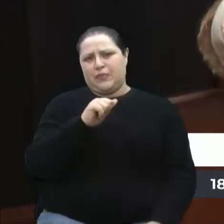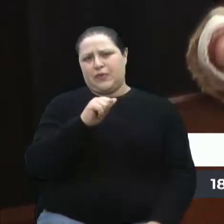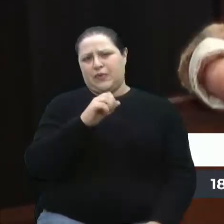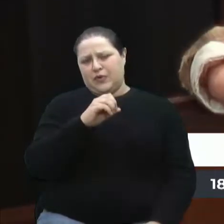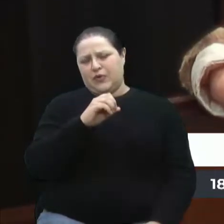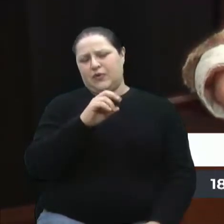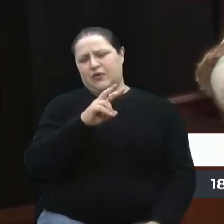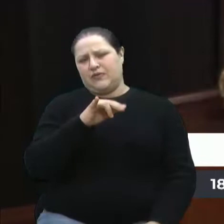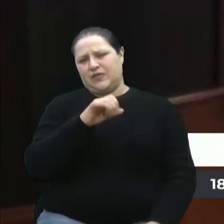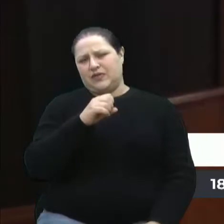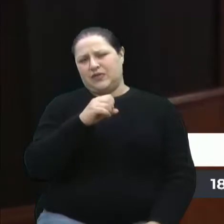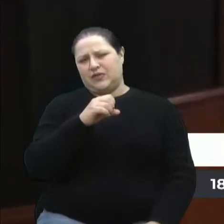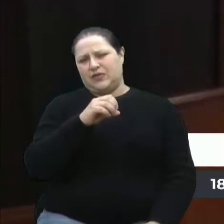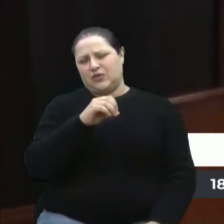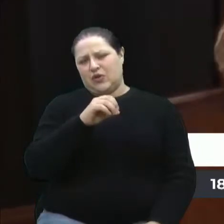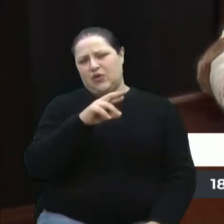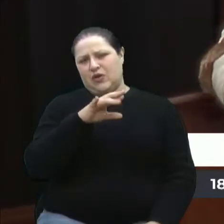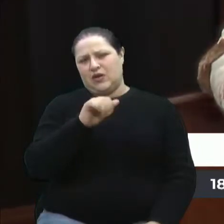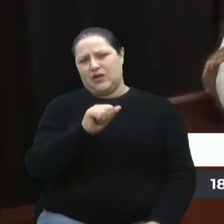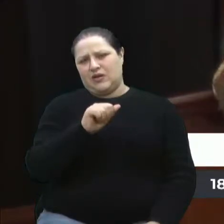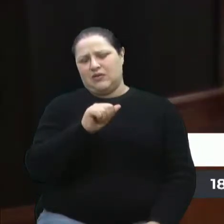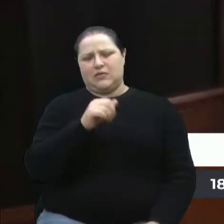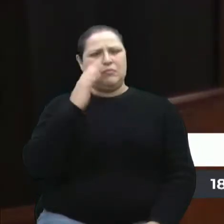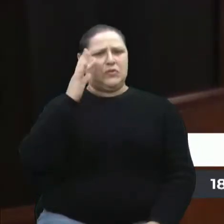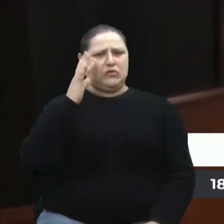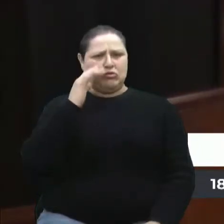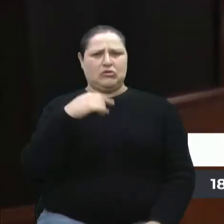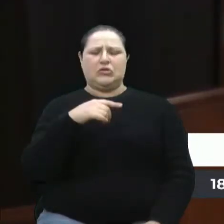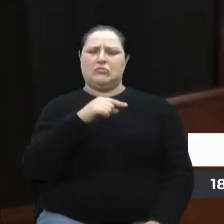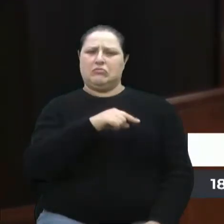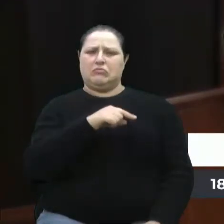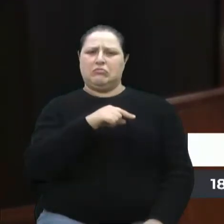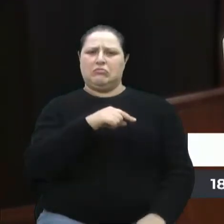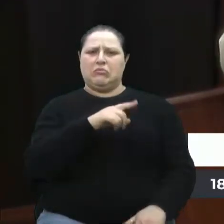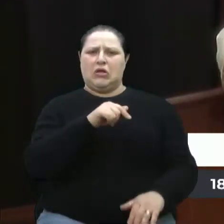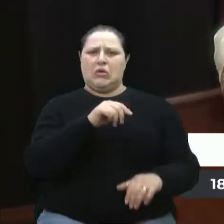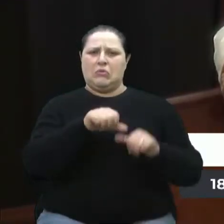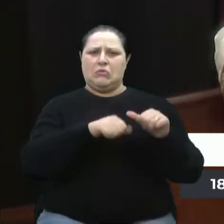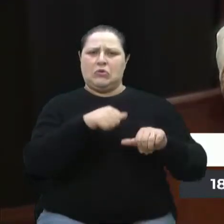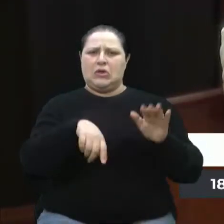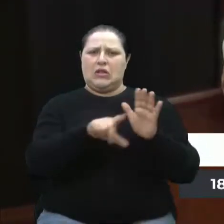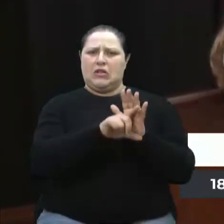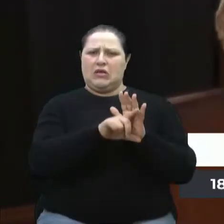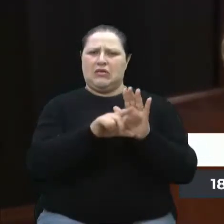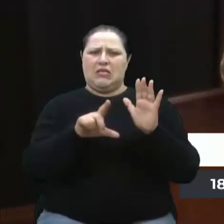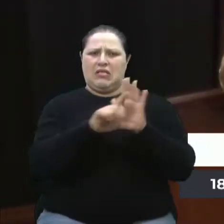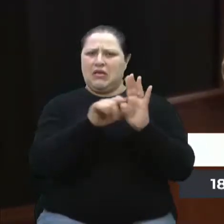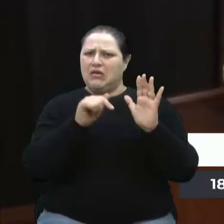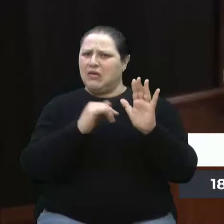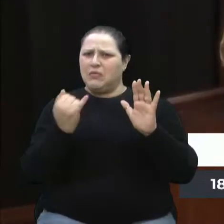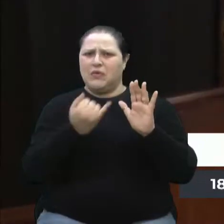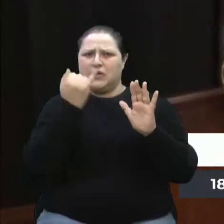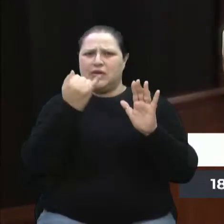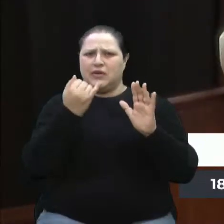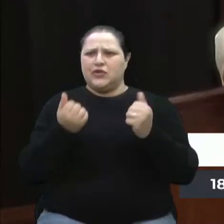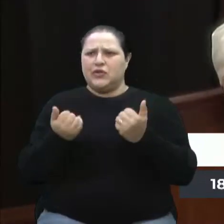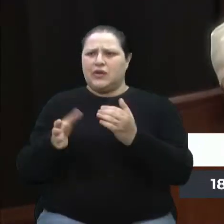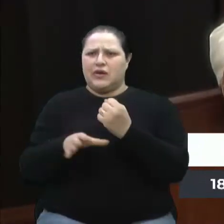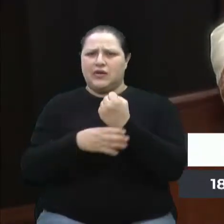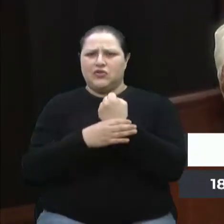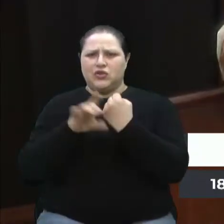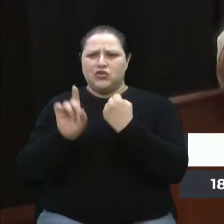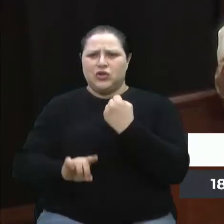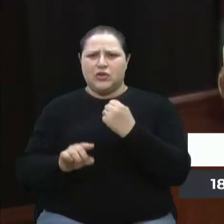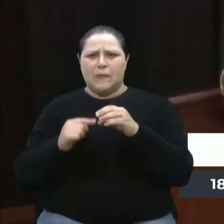medida provisória, mudar uma lei com uma importância tão grande que garante um direito